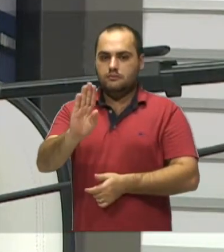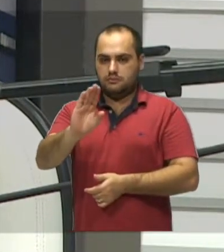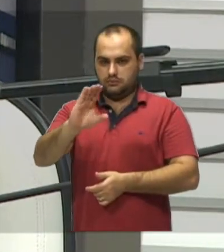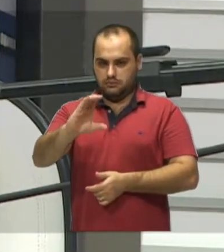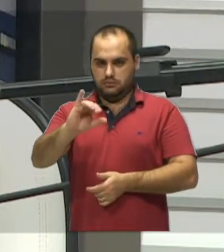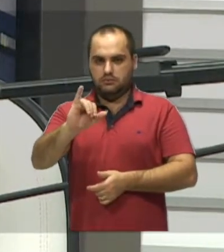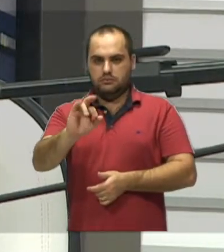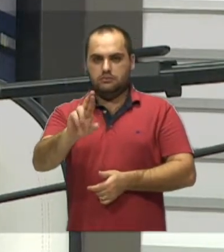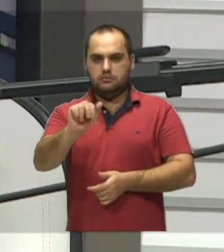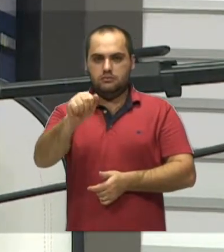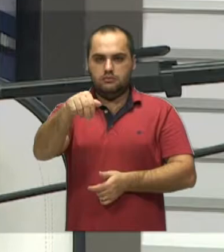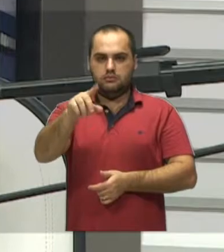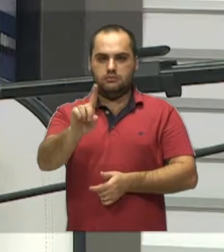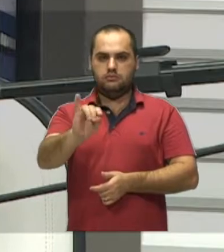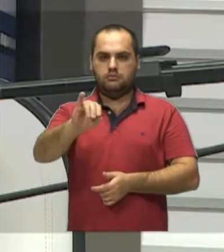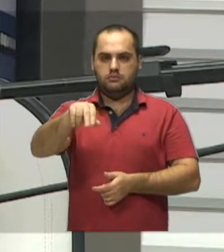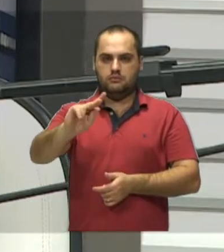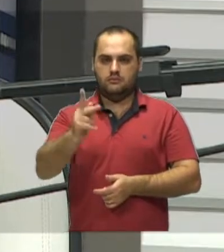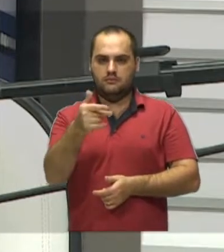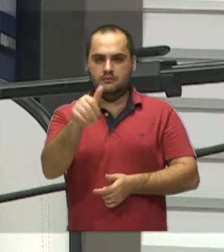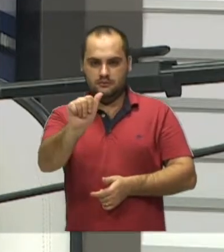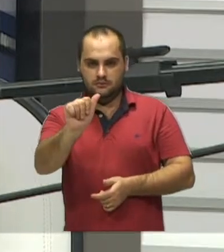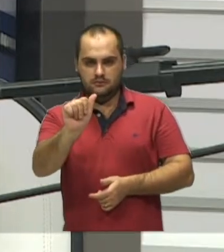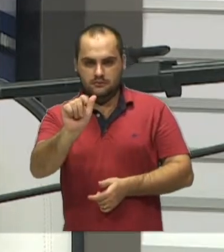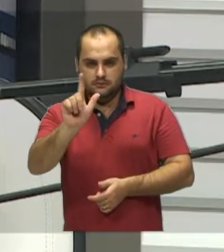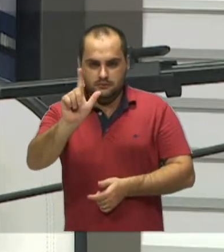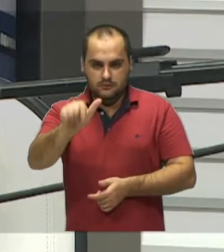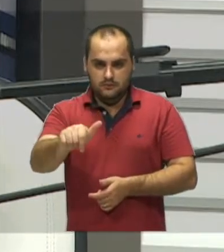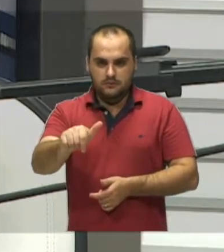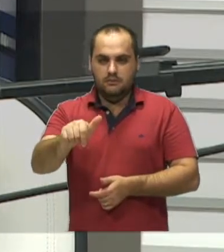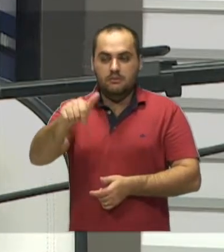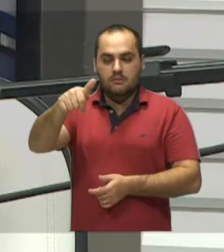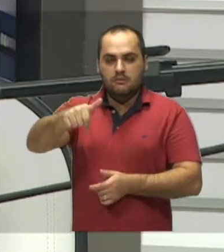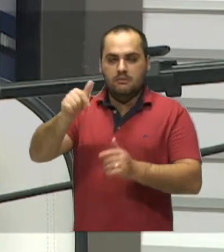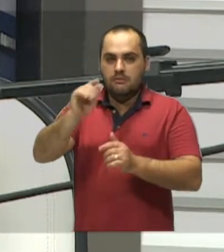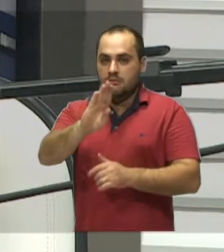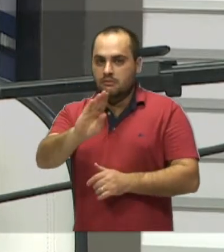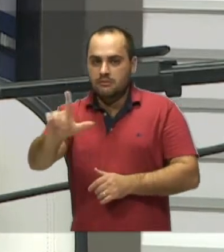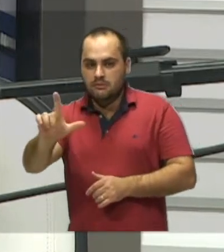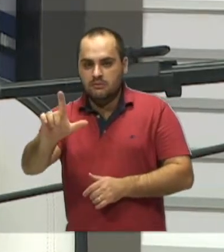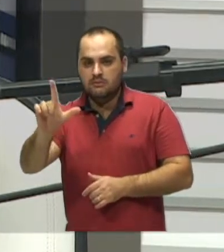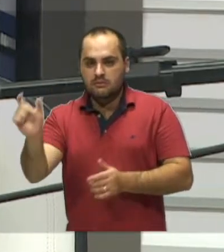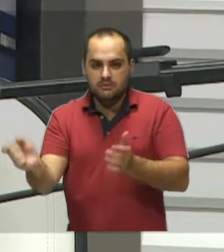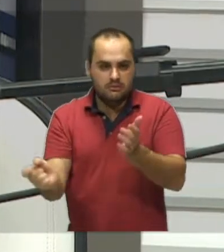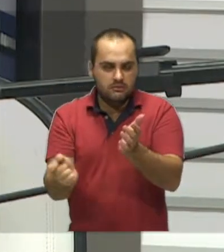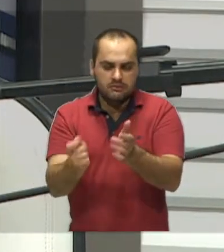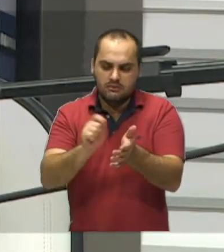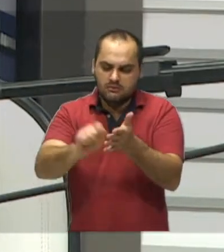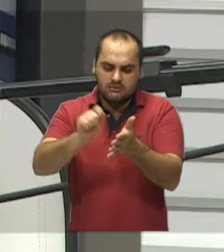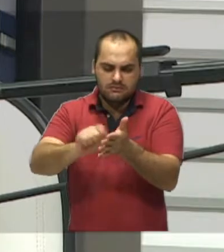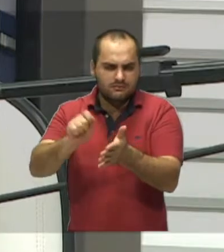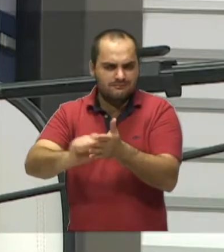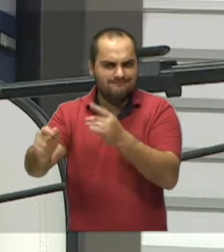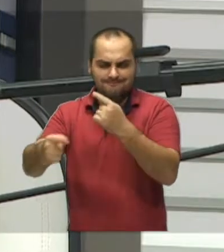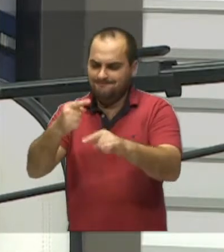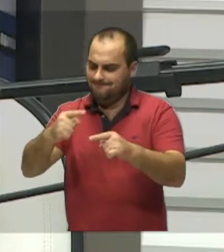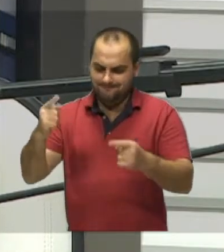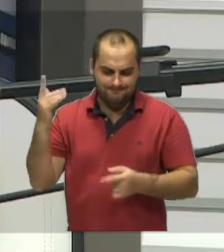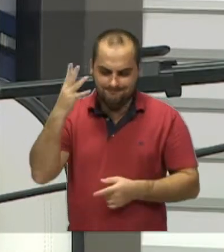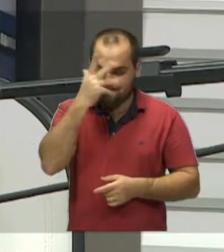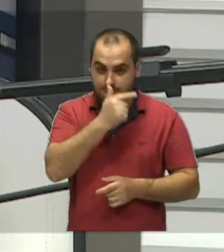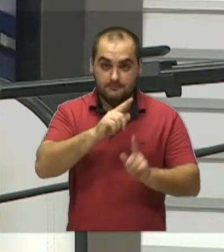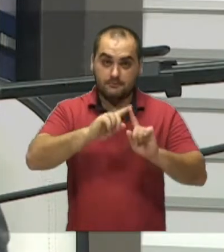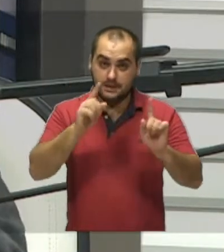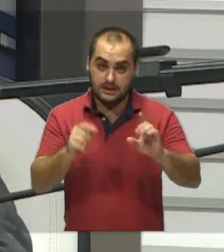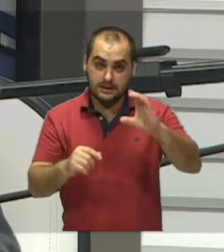músicas do disco, do trabalho que é do Poquil Andrade, que é um cara daqui de Blumenau, que compõe lindamente também. Mas a cirandinha, ela tem